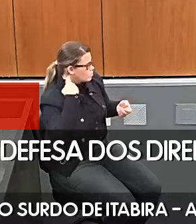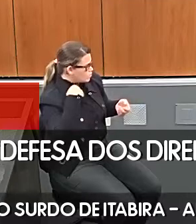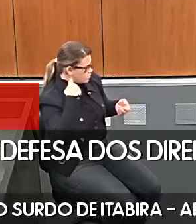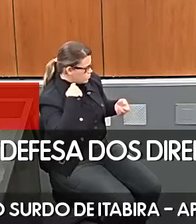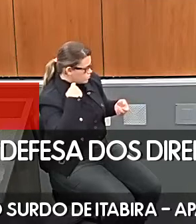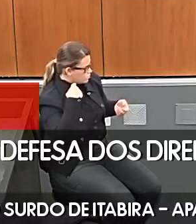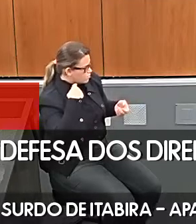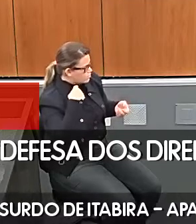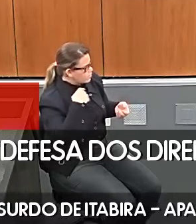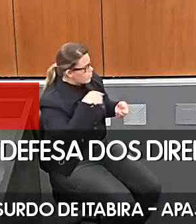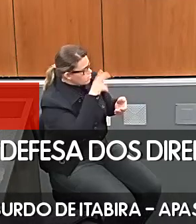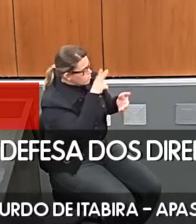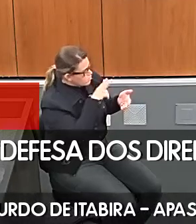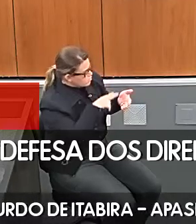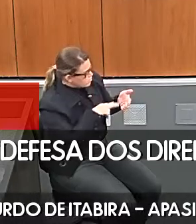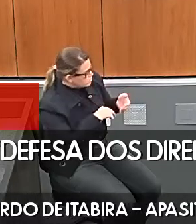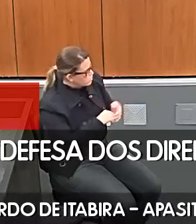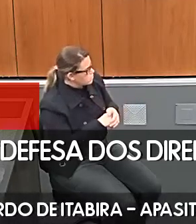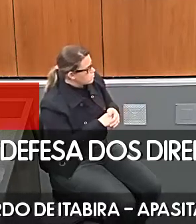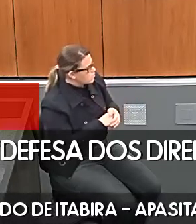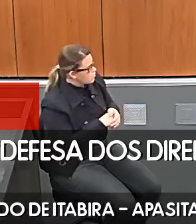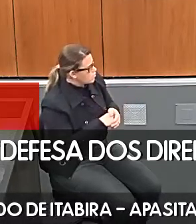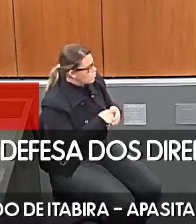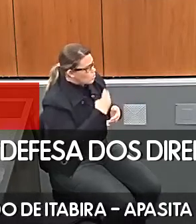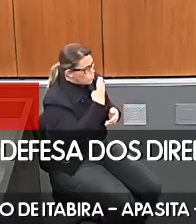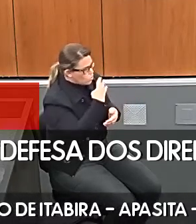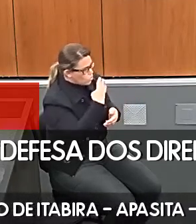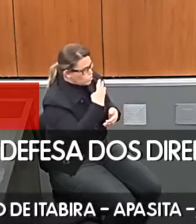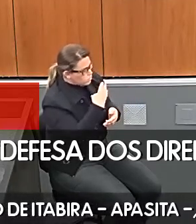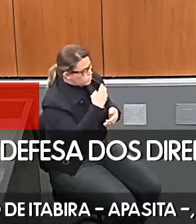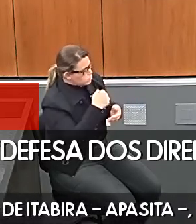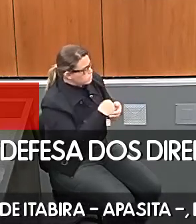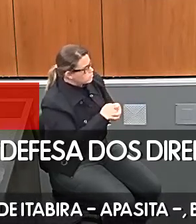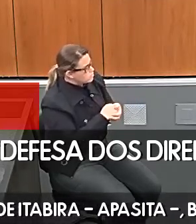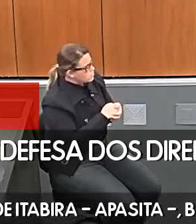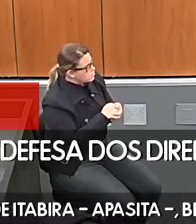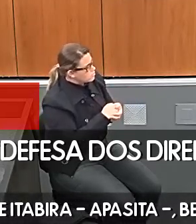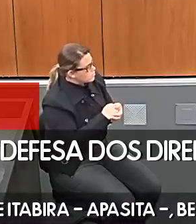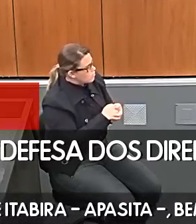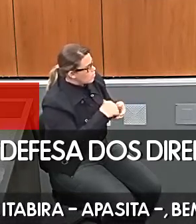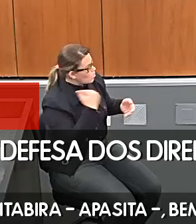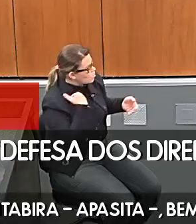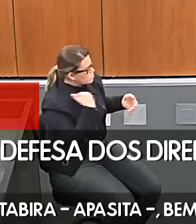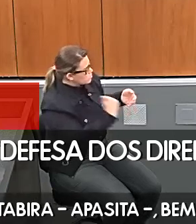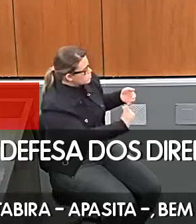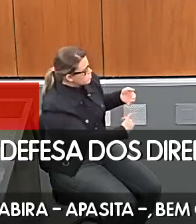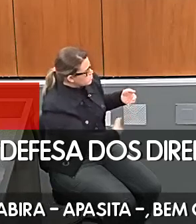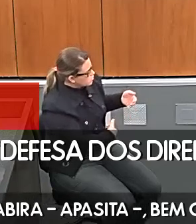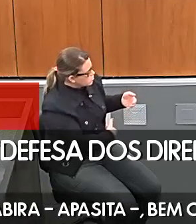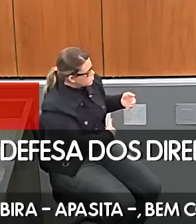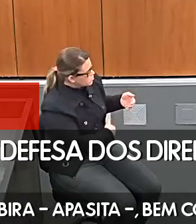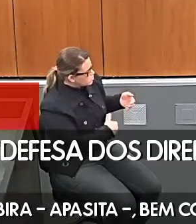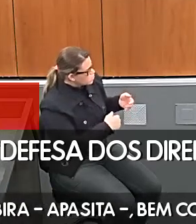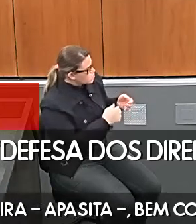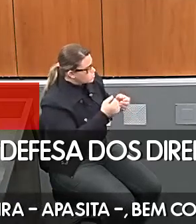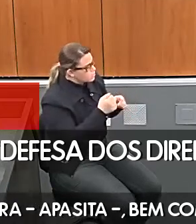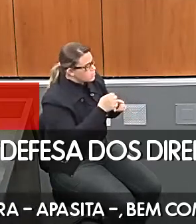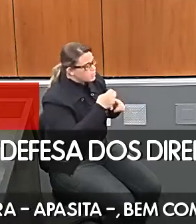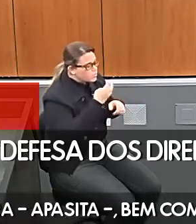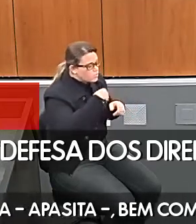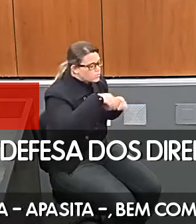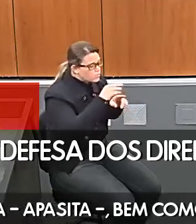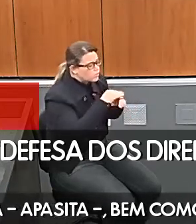terminando de fazer a sua leitura. O artigo 2º diz: os poderes do Estado, o Ministério Público e o Tribunal de